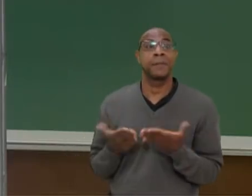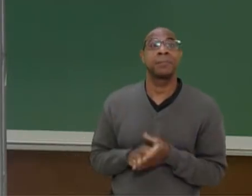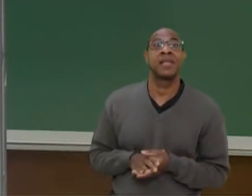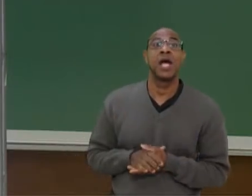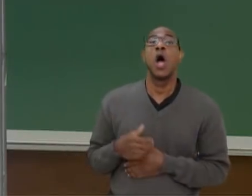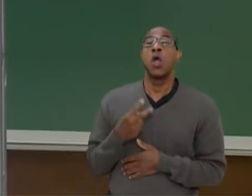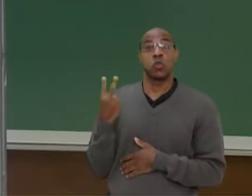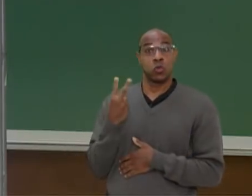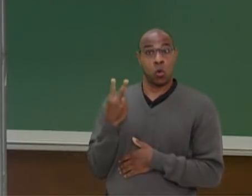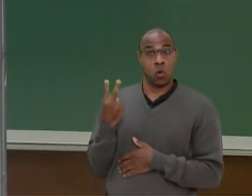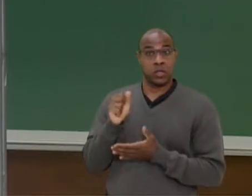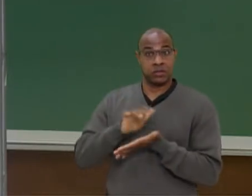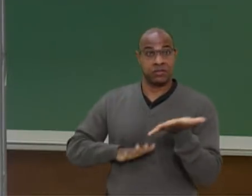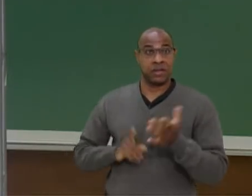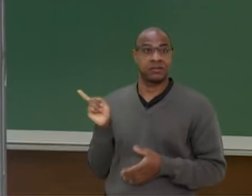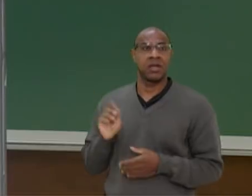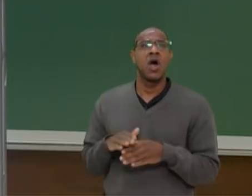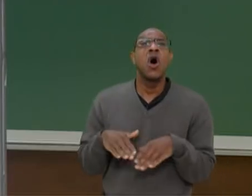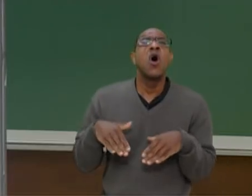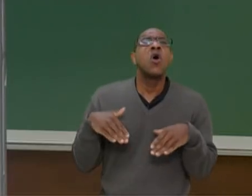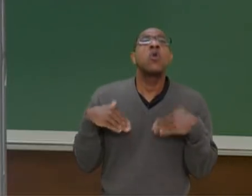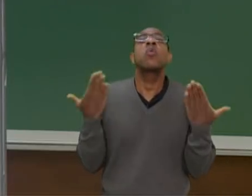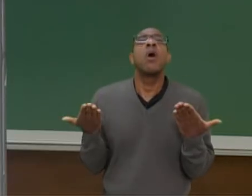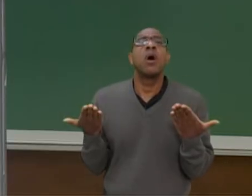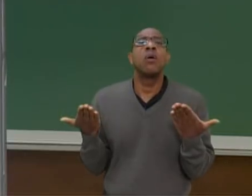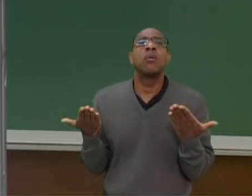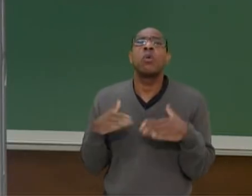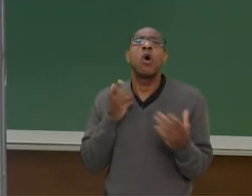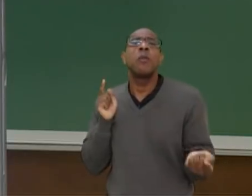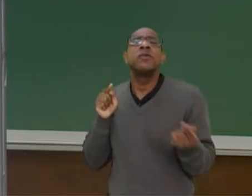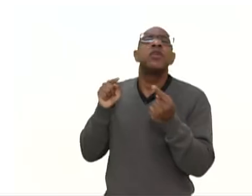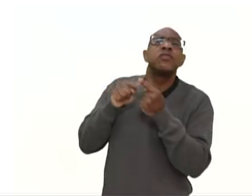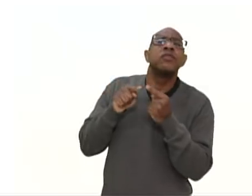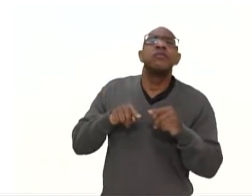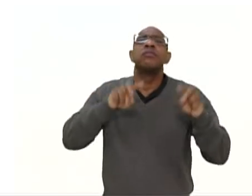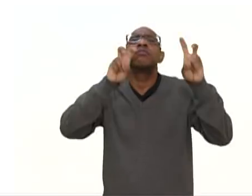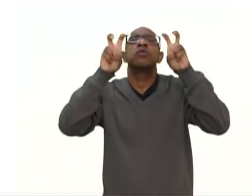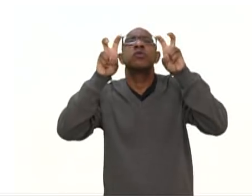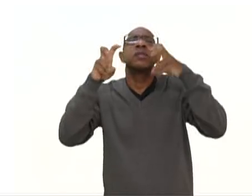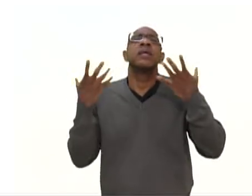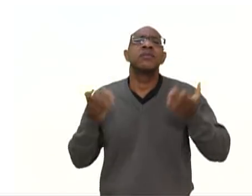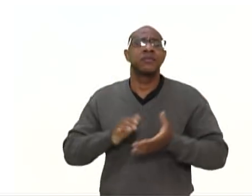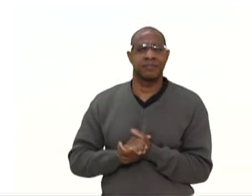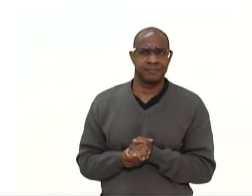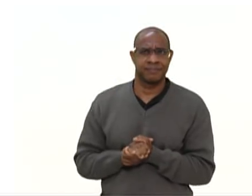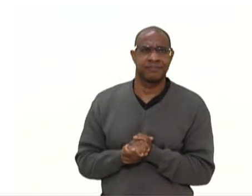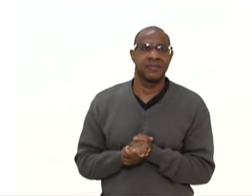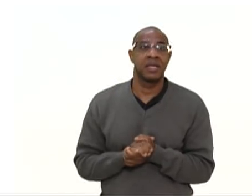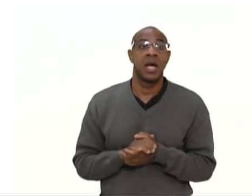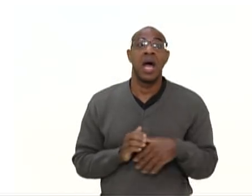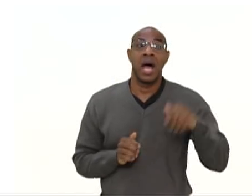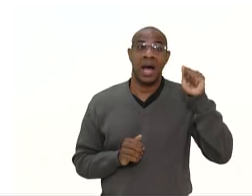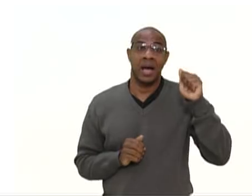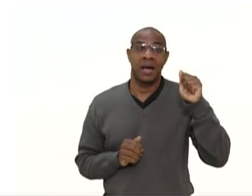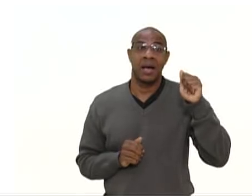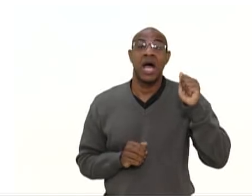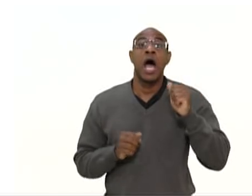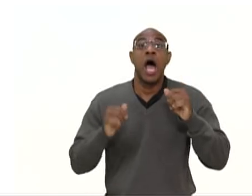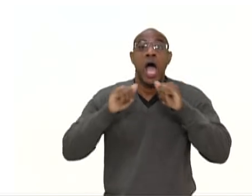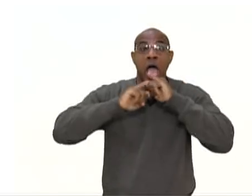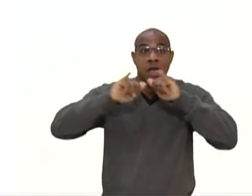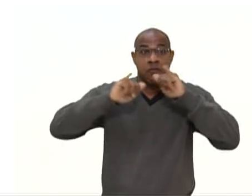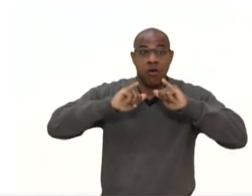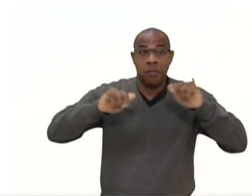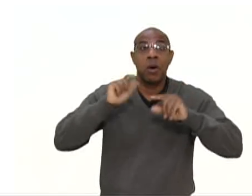Questão de número 2. Qual é a finalidade do texto? Vamos lá? Letra A,